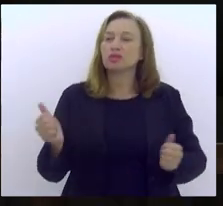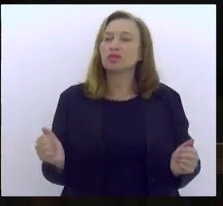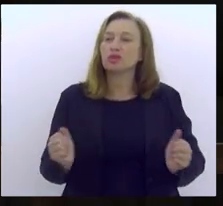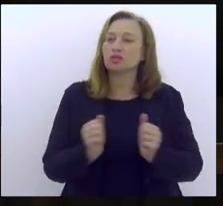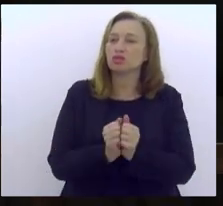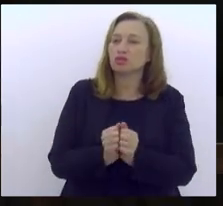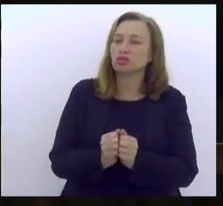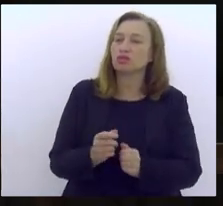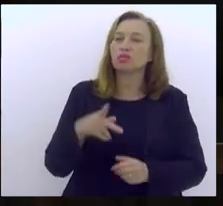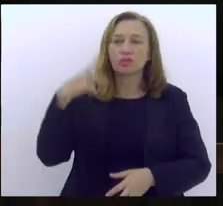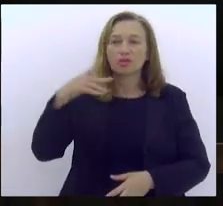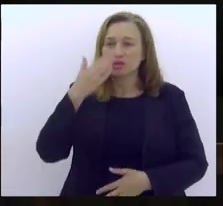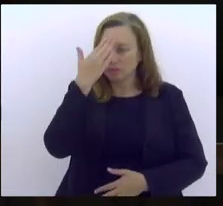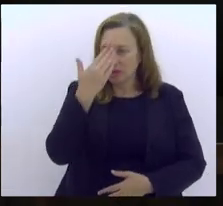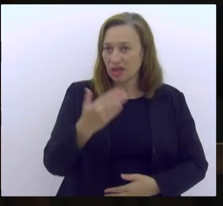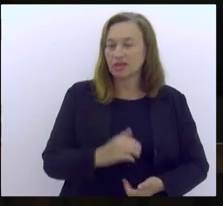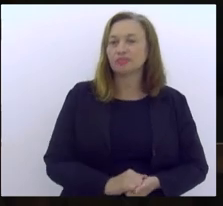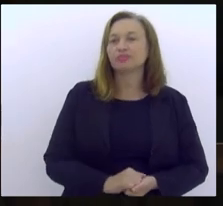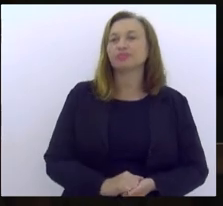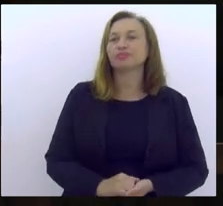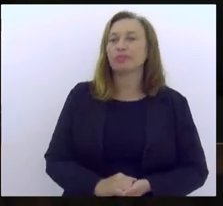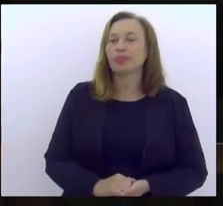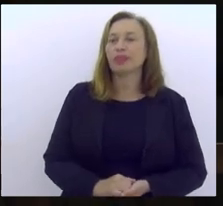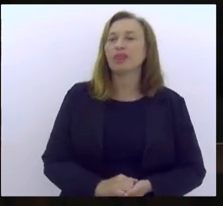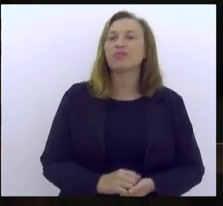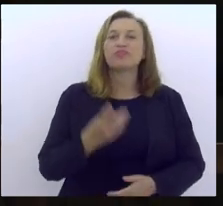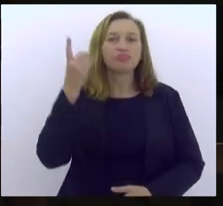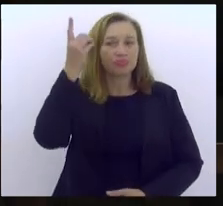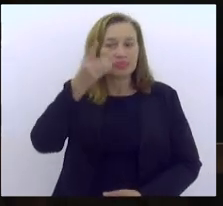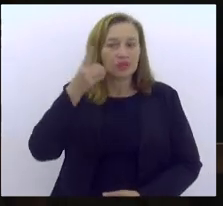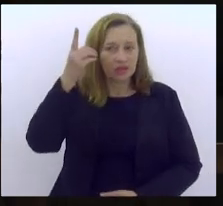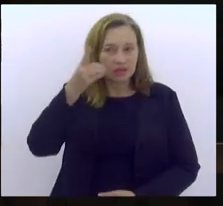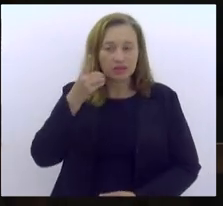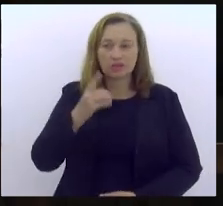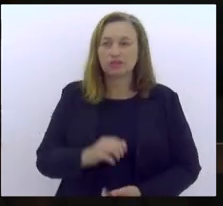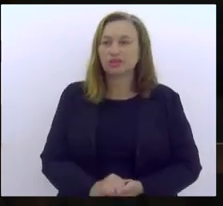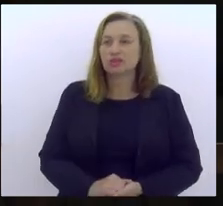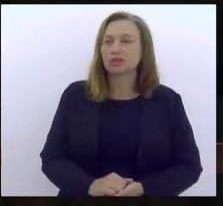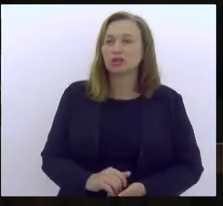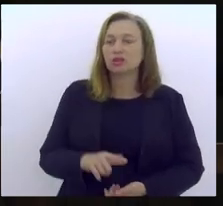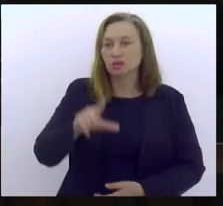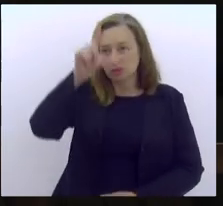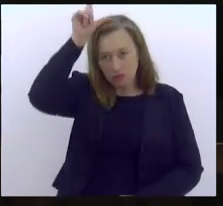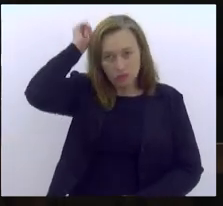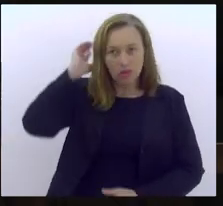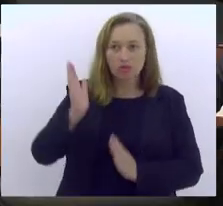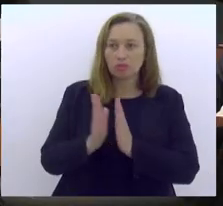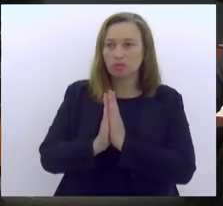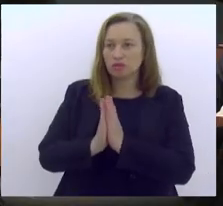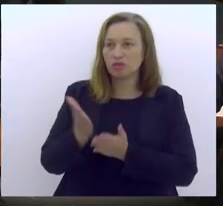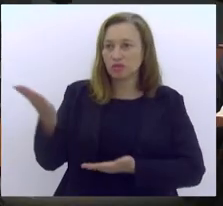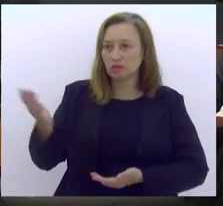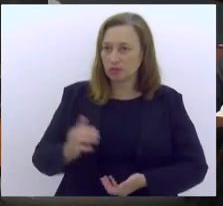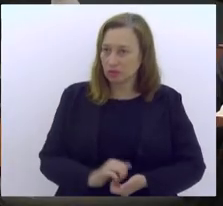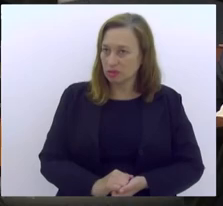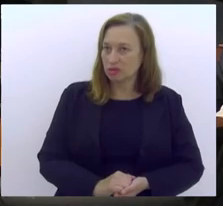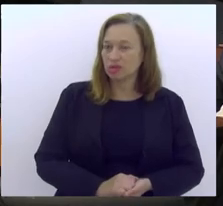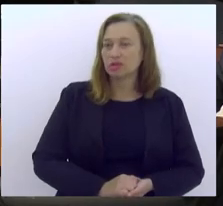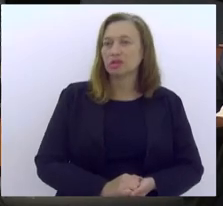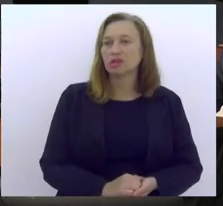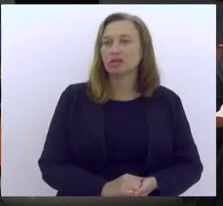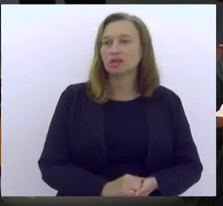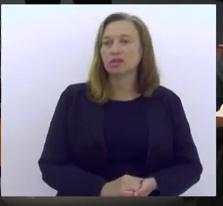este parlamento. Muito obrigado. Forte abraço, presidente. Obrigado. Deputado Luiz Paulo, por favor.